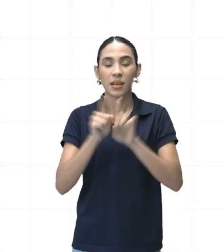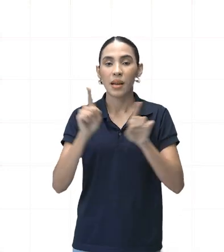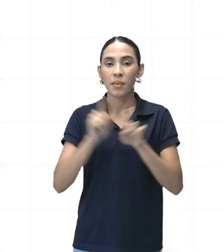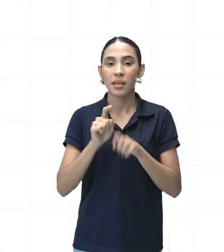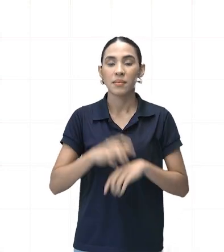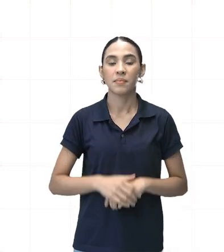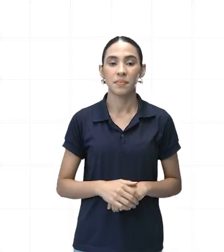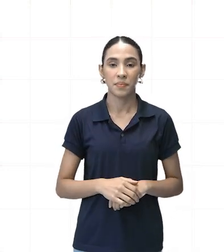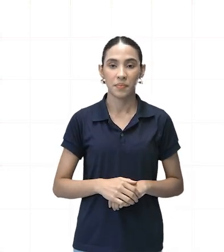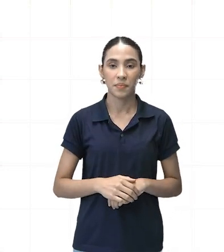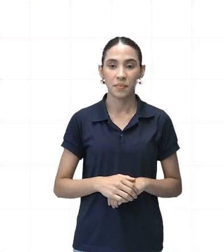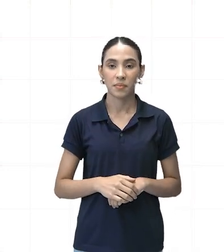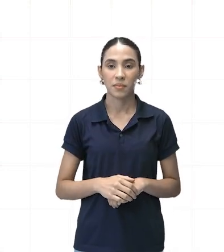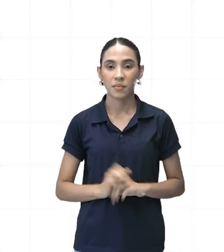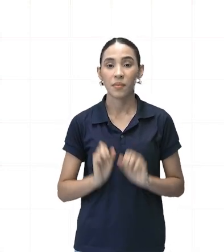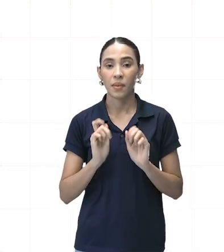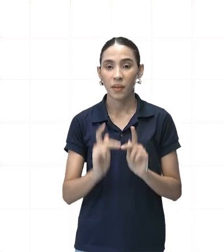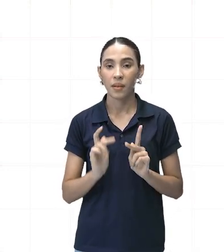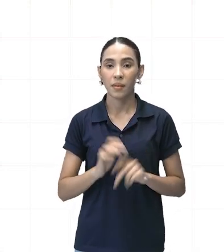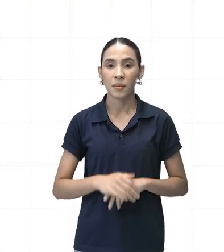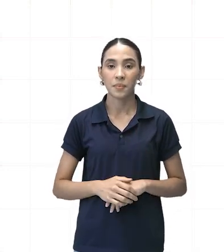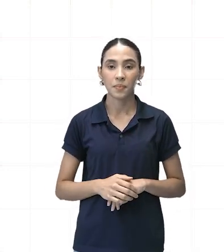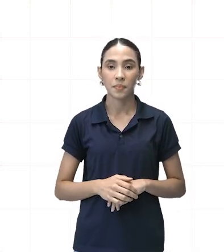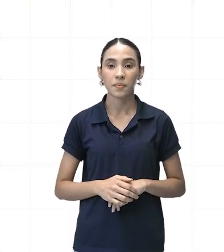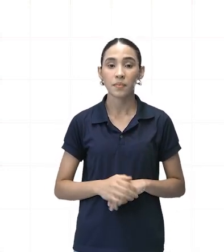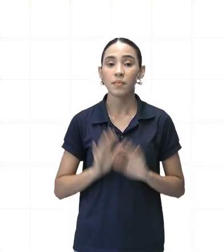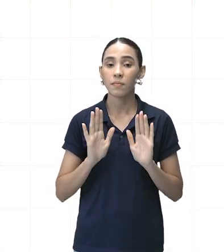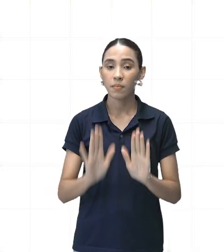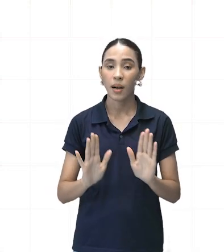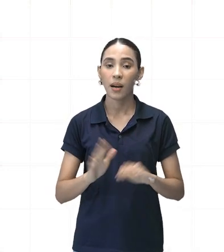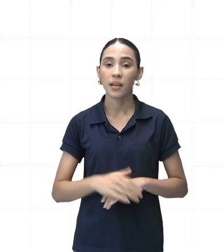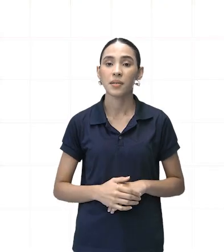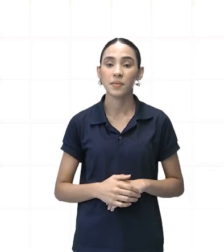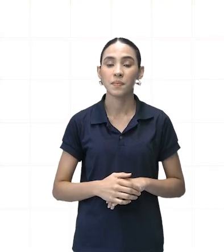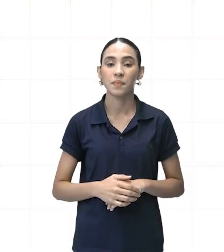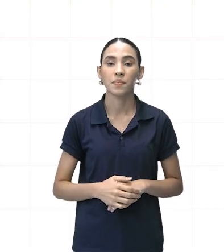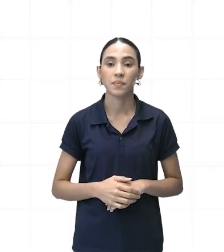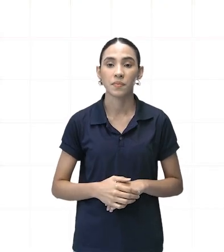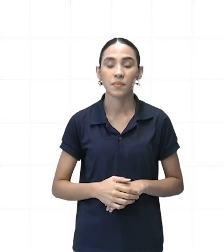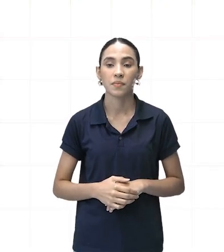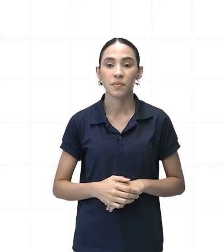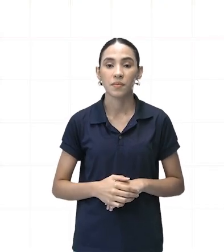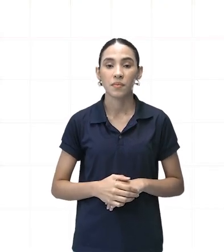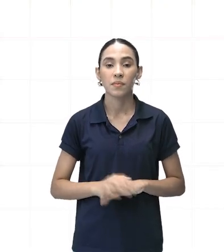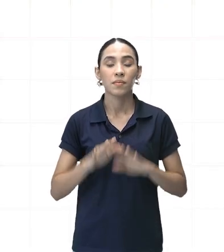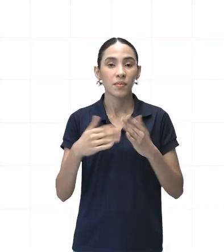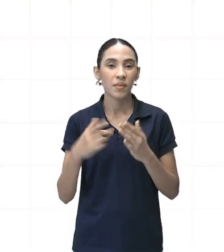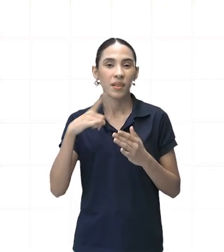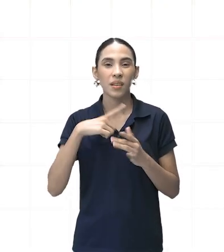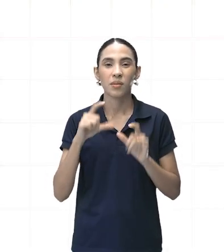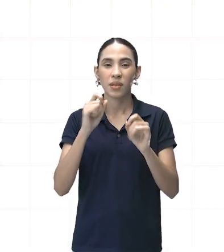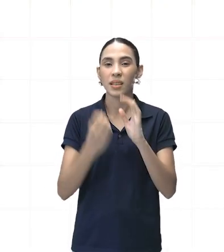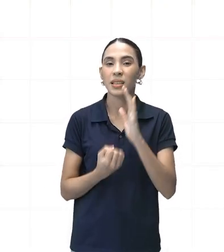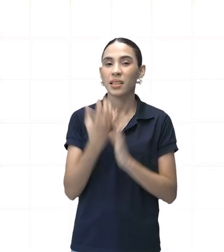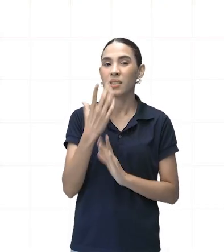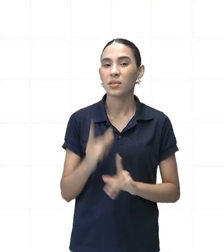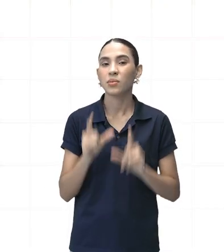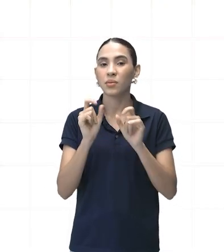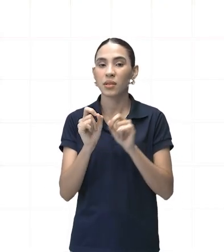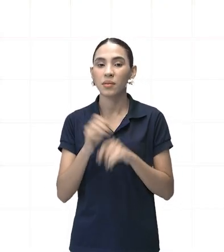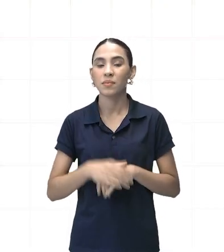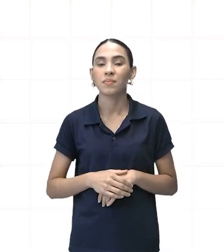dos estados membros, tá? Porém, de um certo modo aí, acaba surgindo o quê?